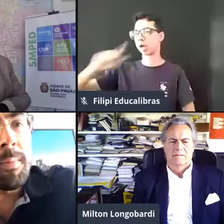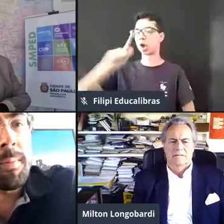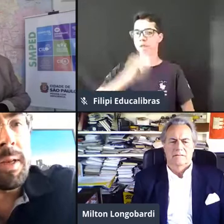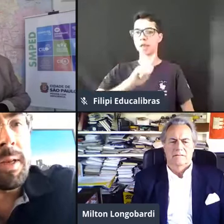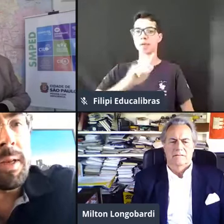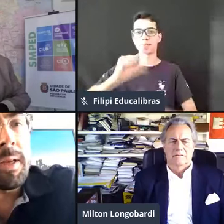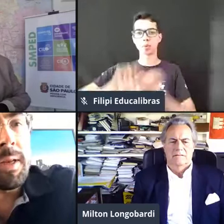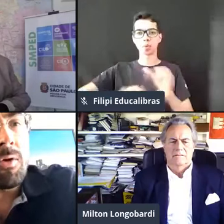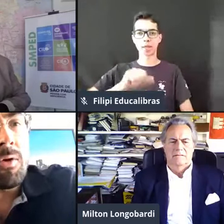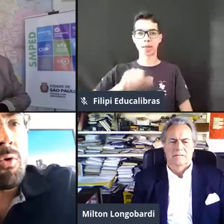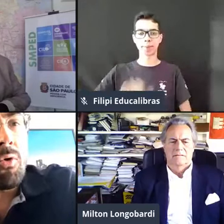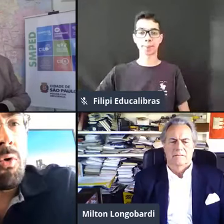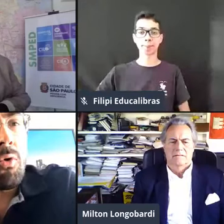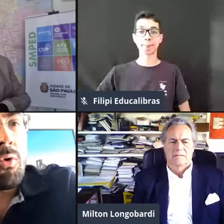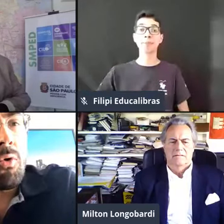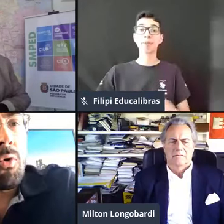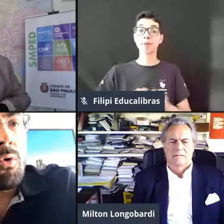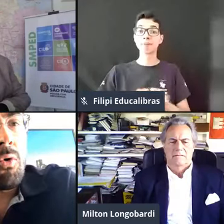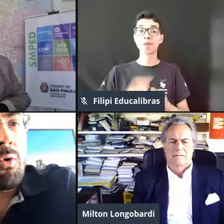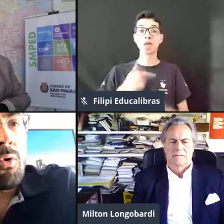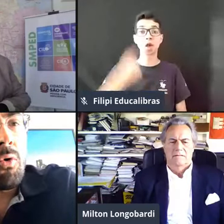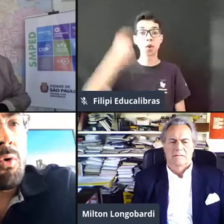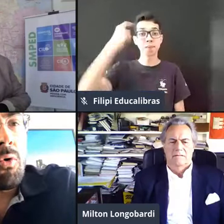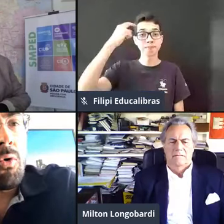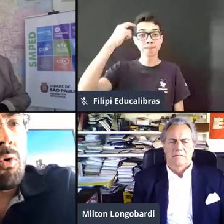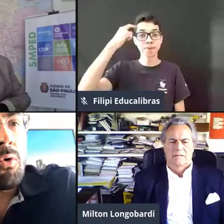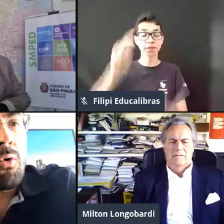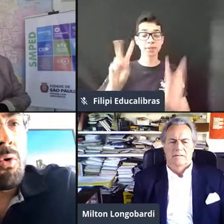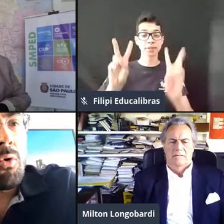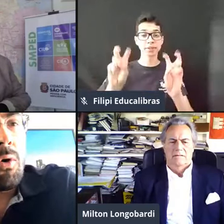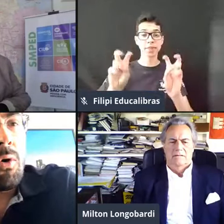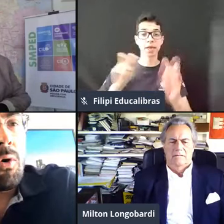eu acho que a gente também tem que